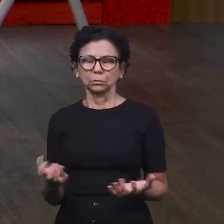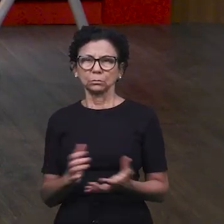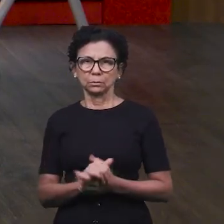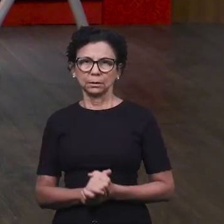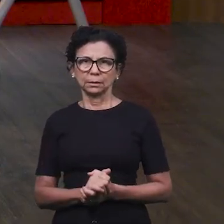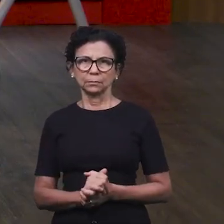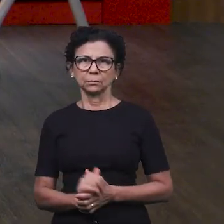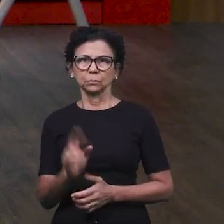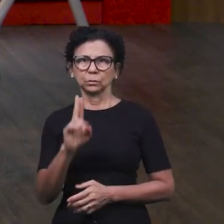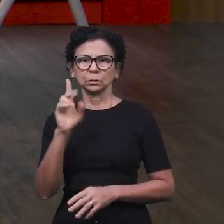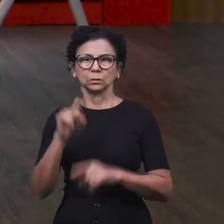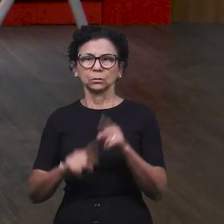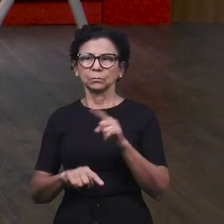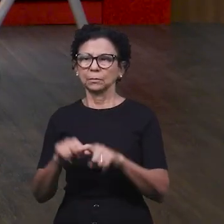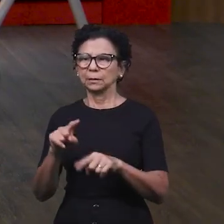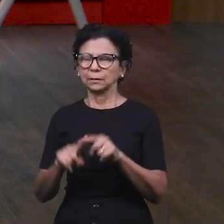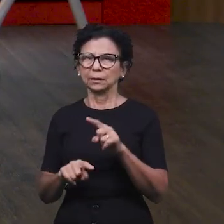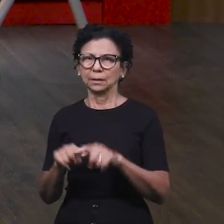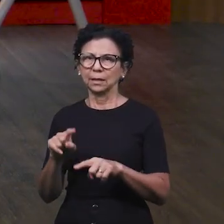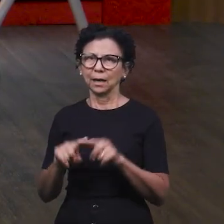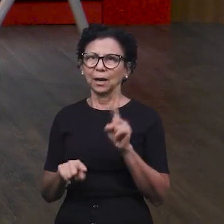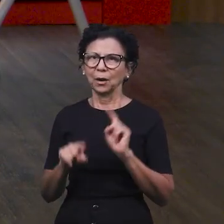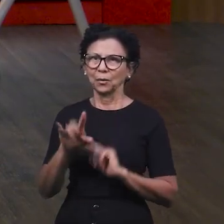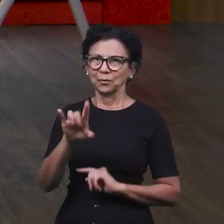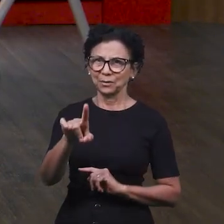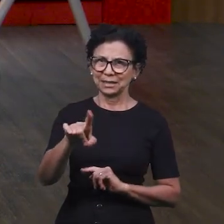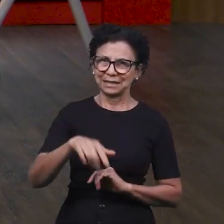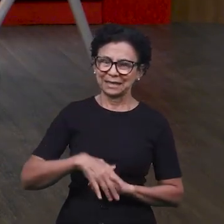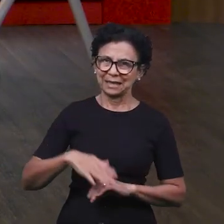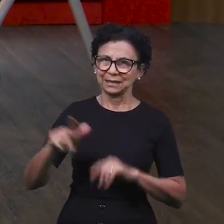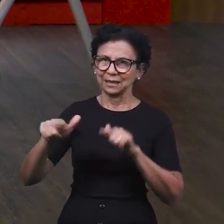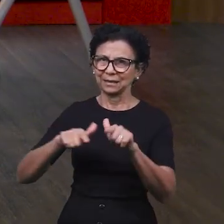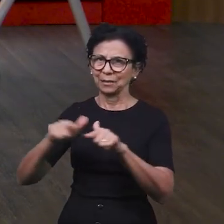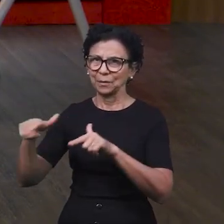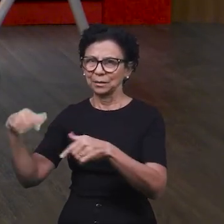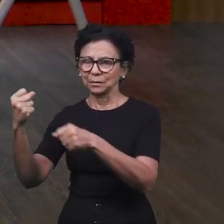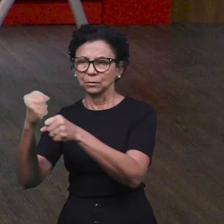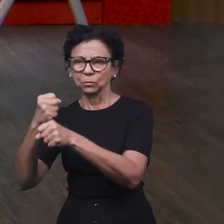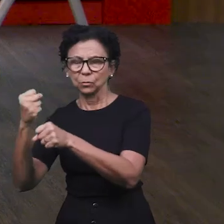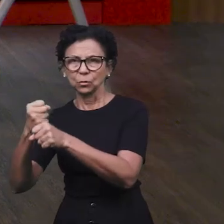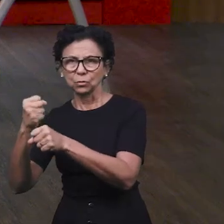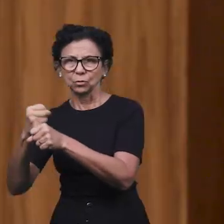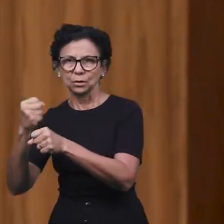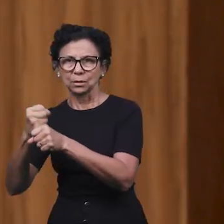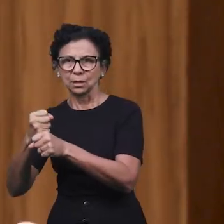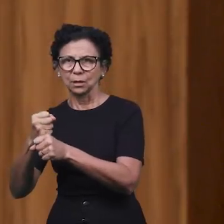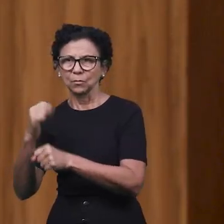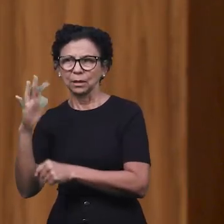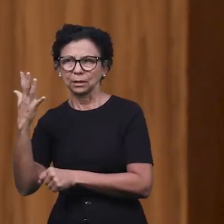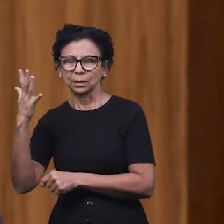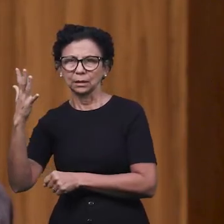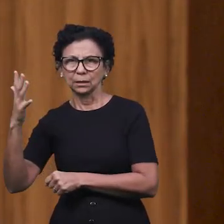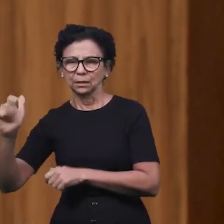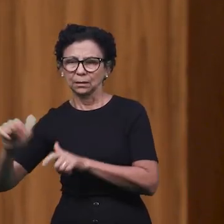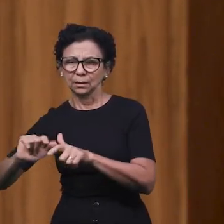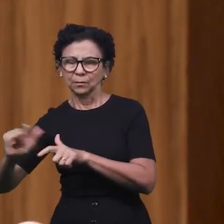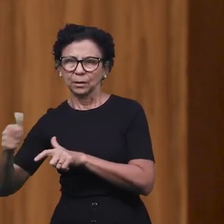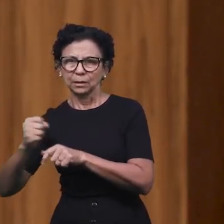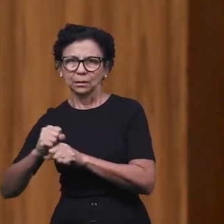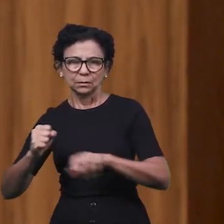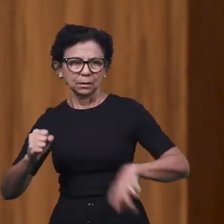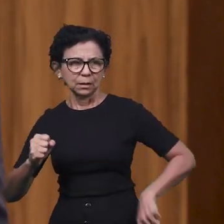assim, de pedreiro, e empunhar uma arma na outra. É verdade. E o contrário também, eu vou para uma